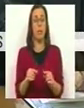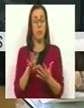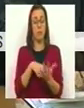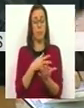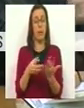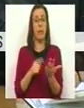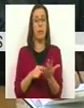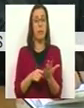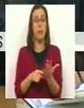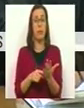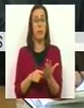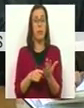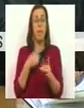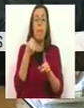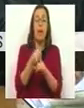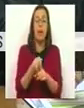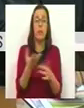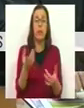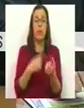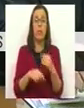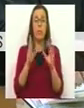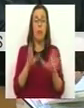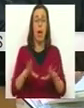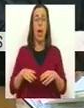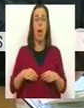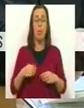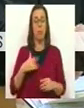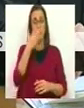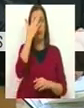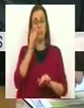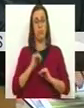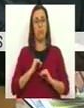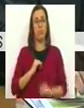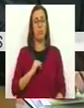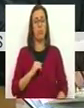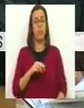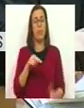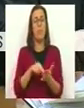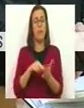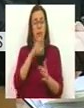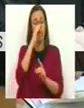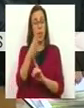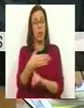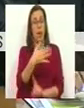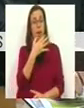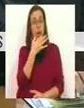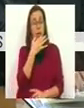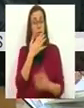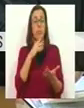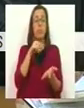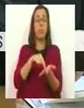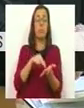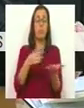neste plano? Desafios que têm de ser assumidos, no nosso entender, com a presença de diplomatas, com